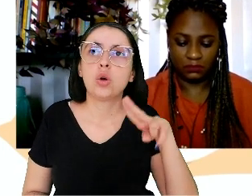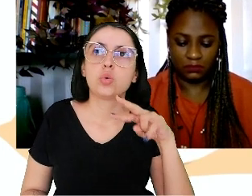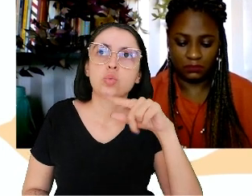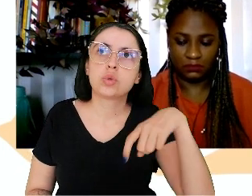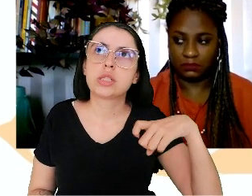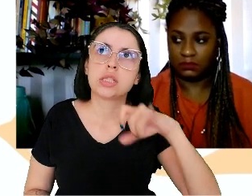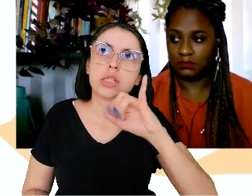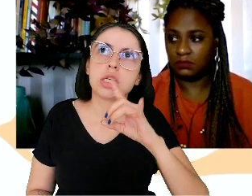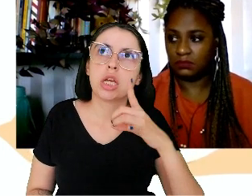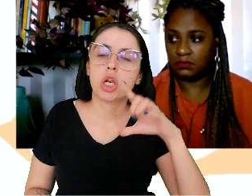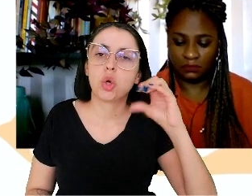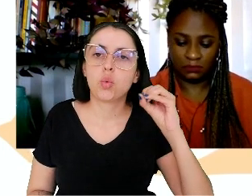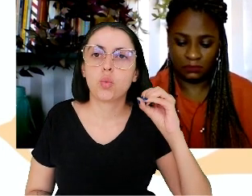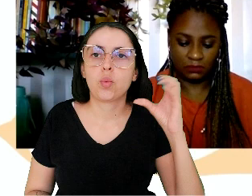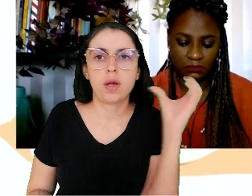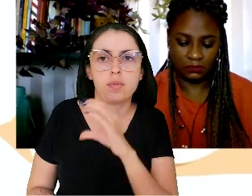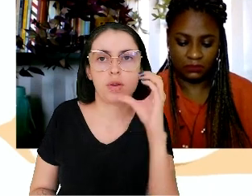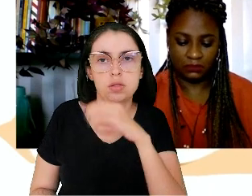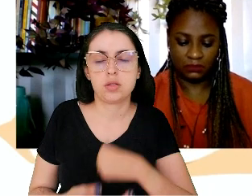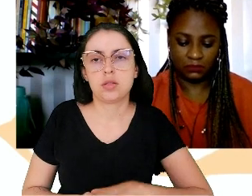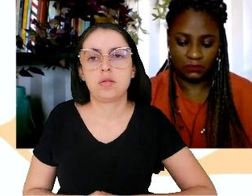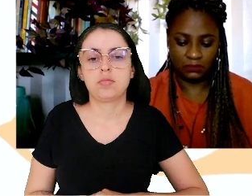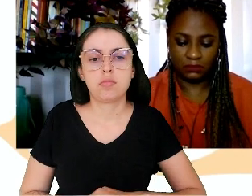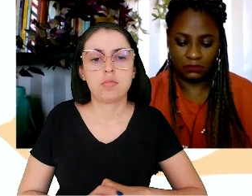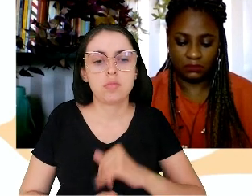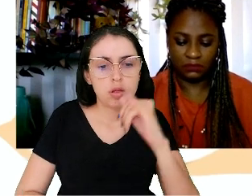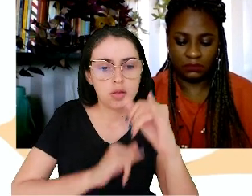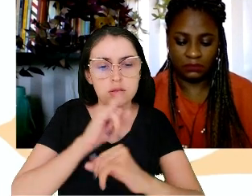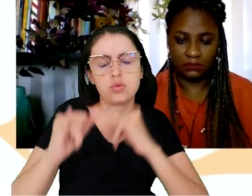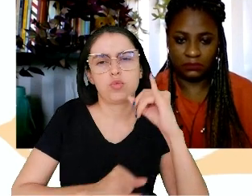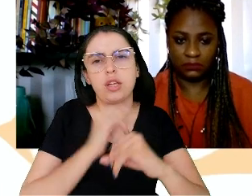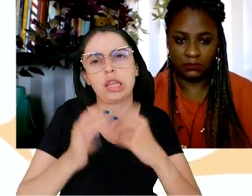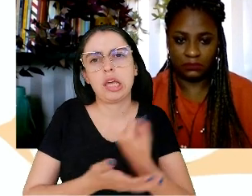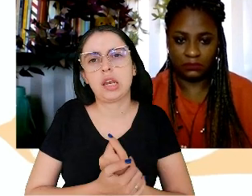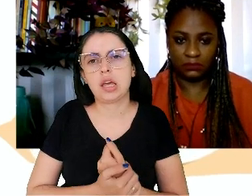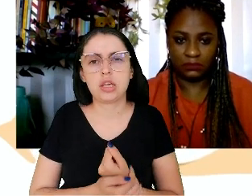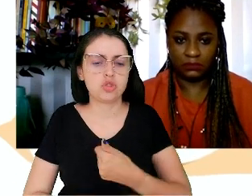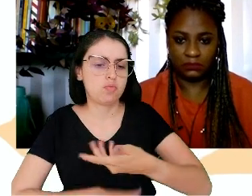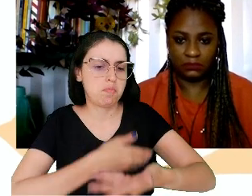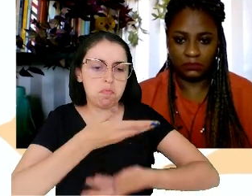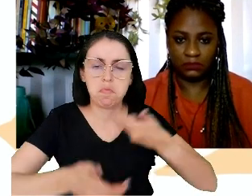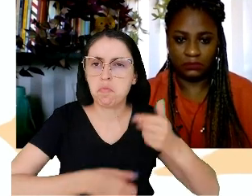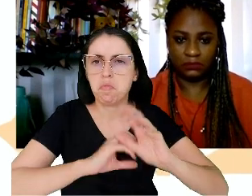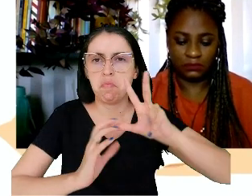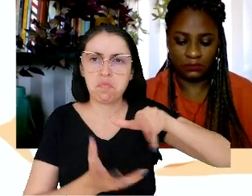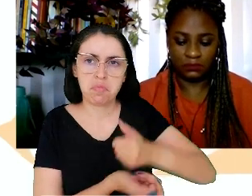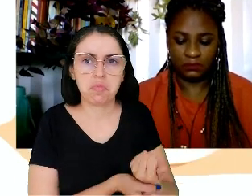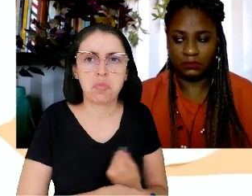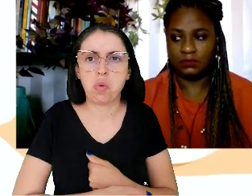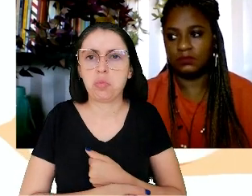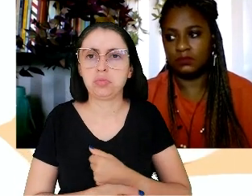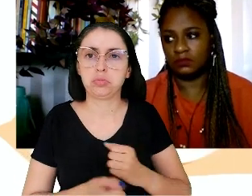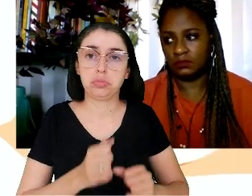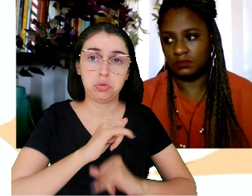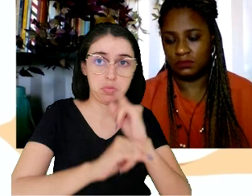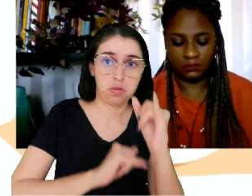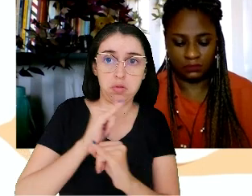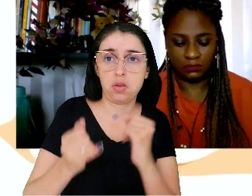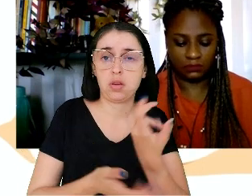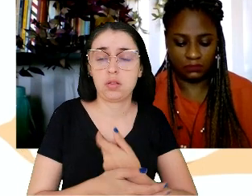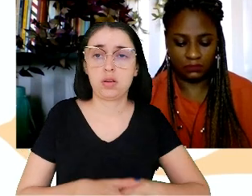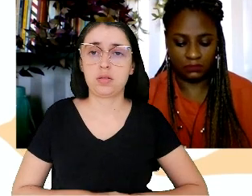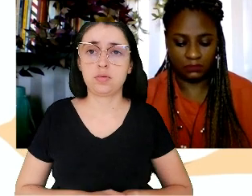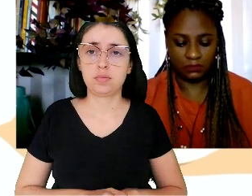discute também as questões do acesso à tecnologia para as mulheres, porque a vida vira esse mundo virtual,